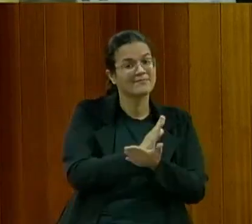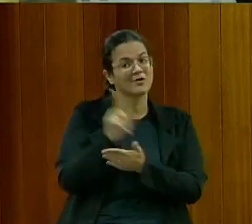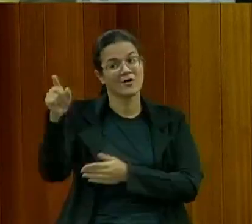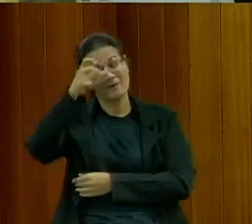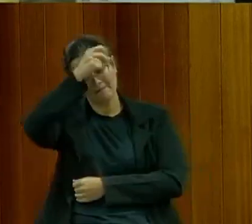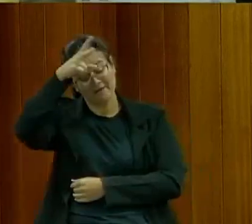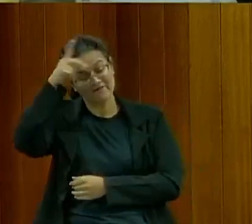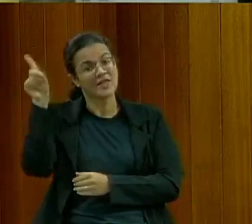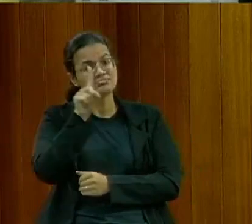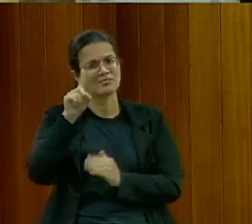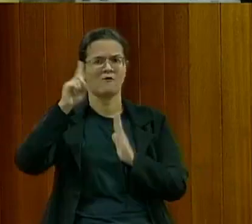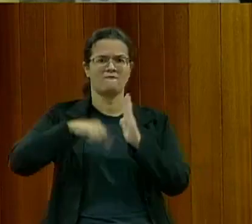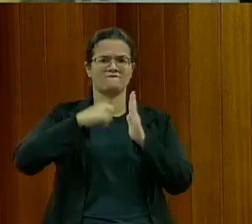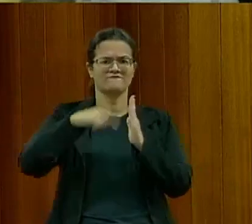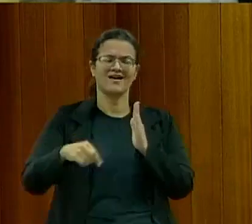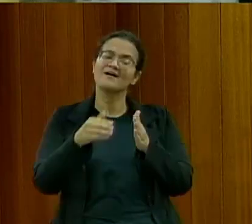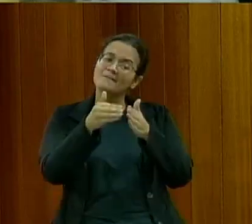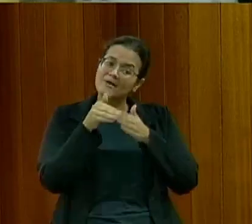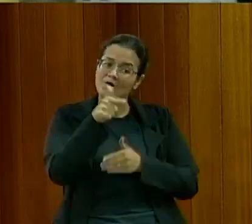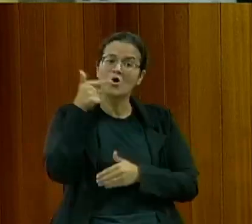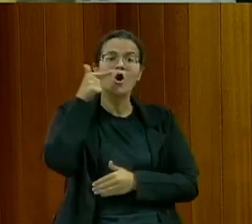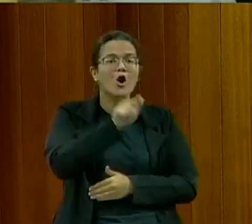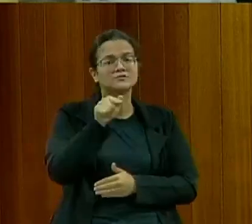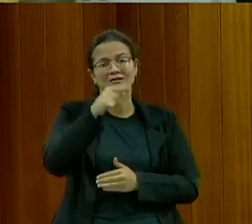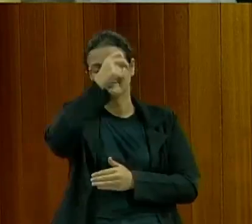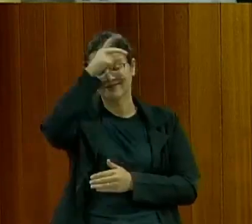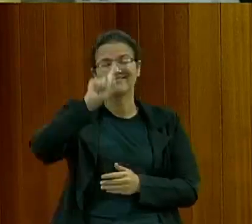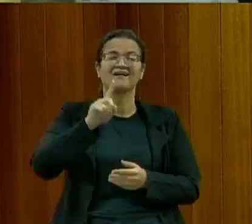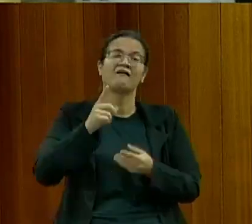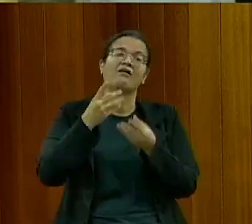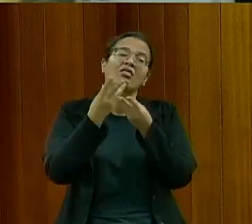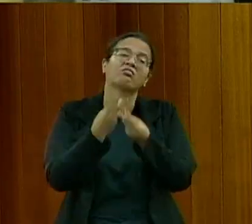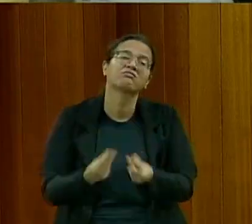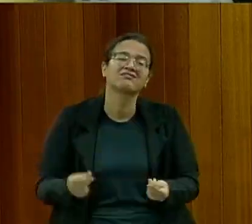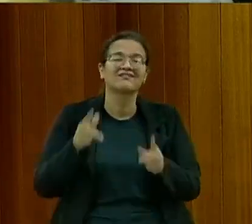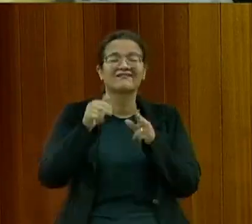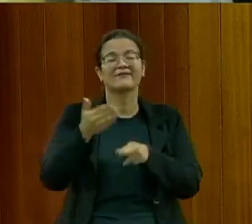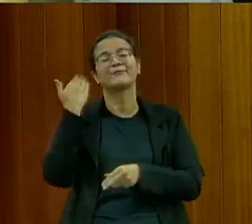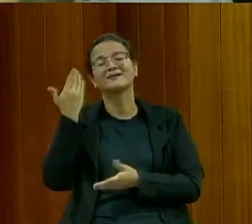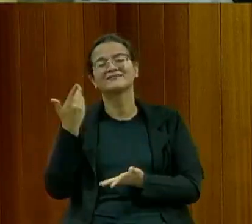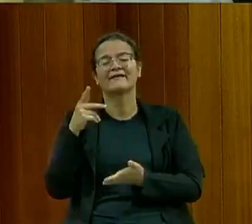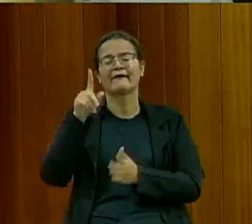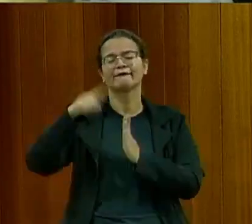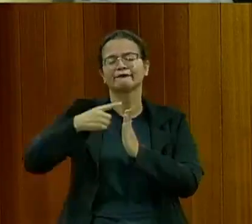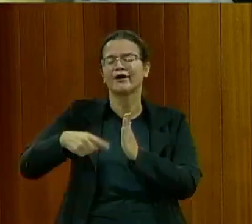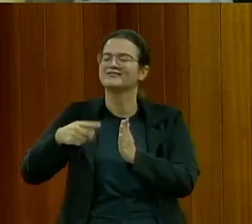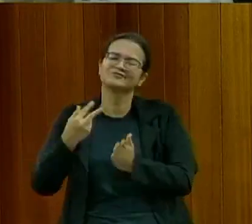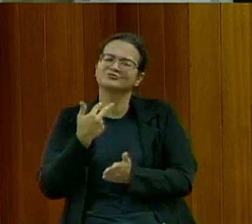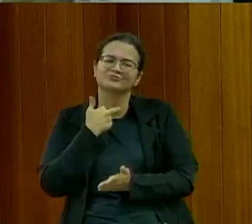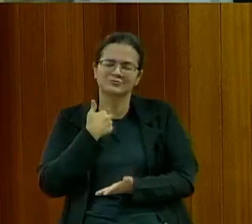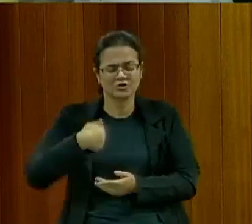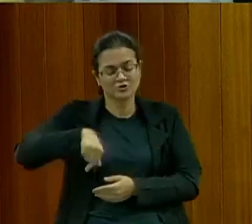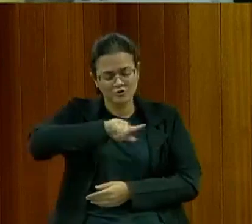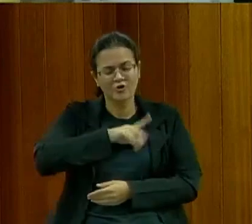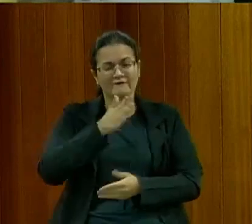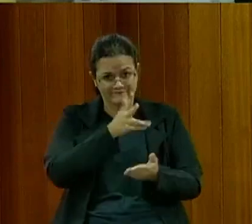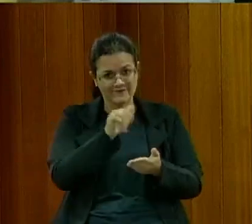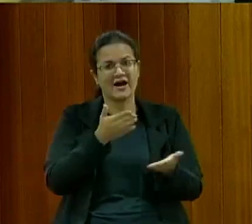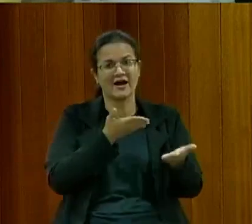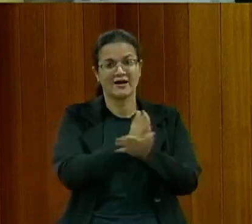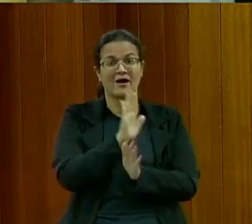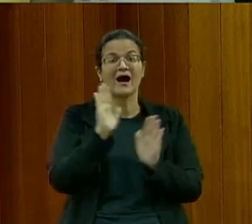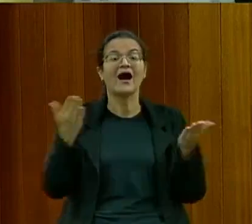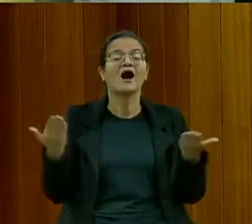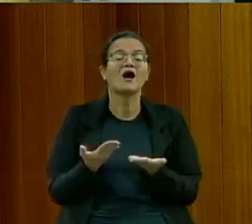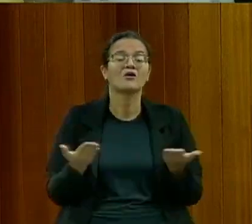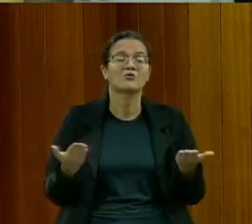Excelência, para não ter aquele desgaste que teve com o nome do Iris, sabe, presidente? E é isso que a gente preocupa muito. Agora, em relação, presidente, a